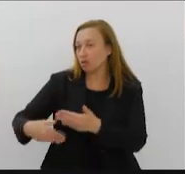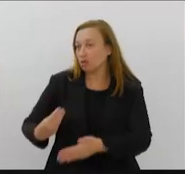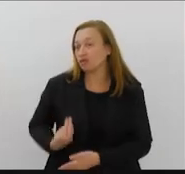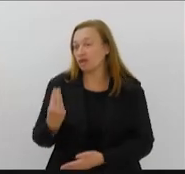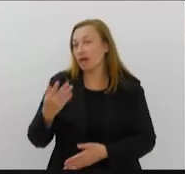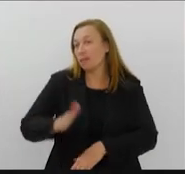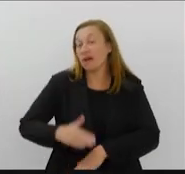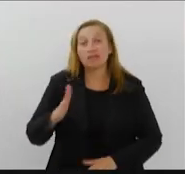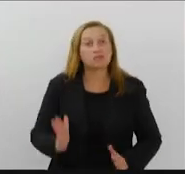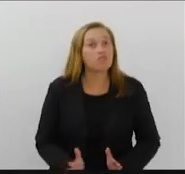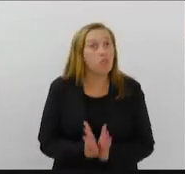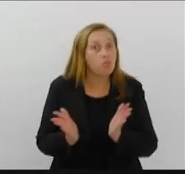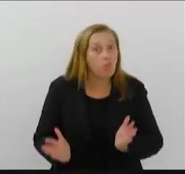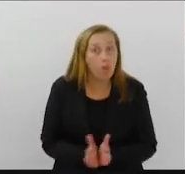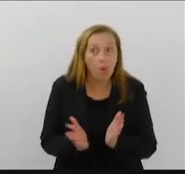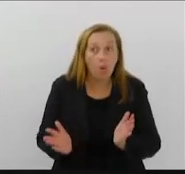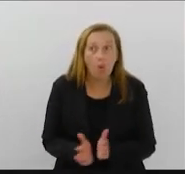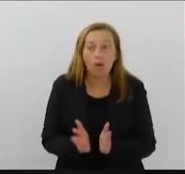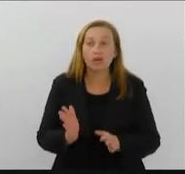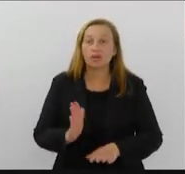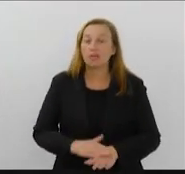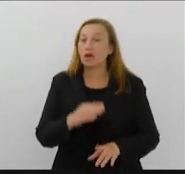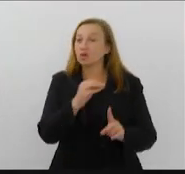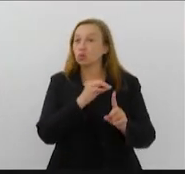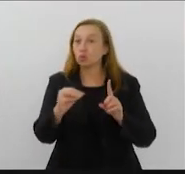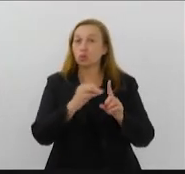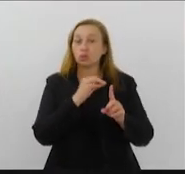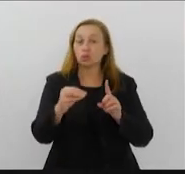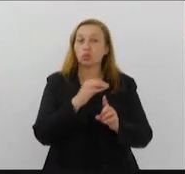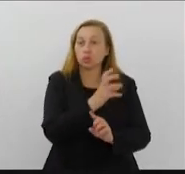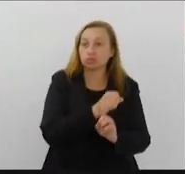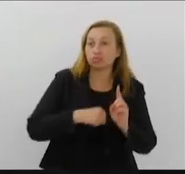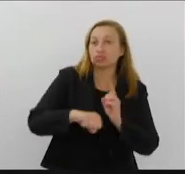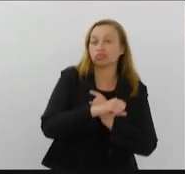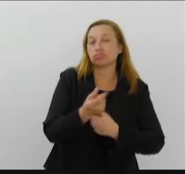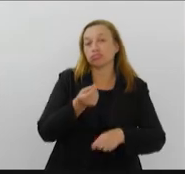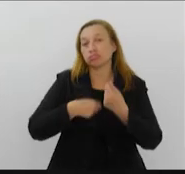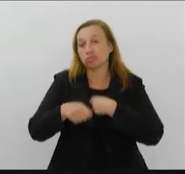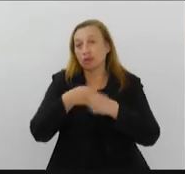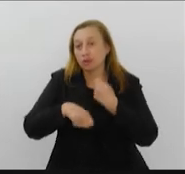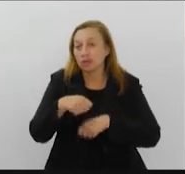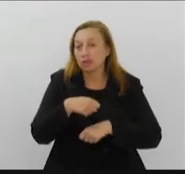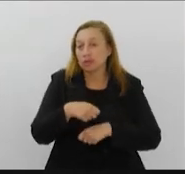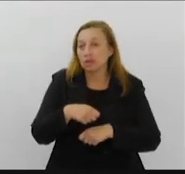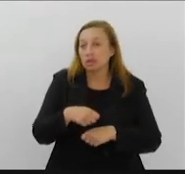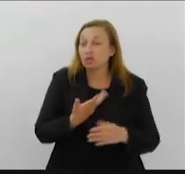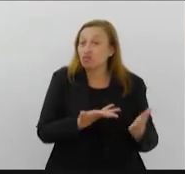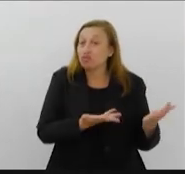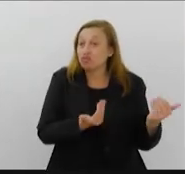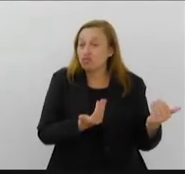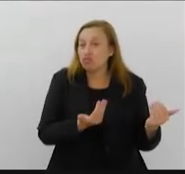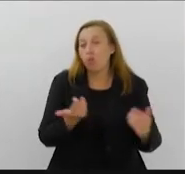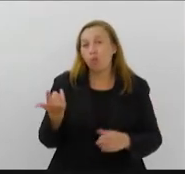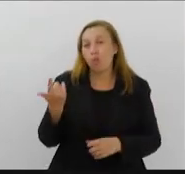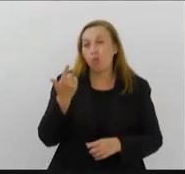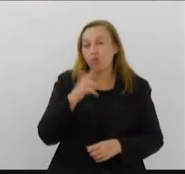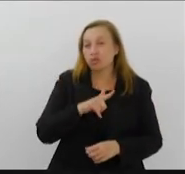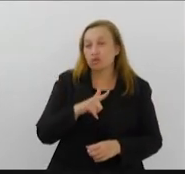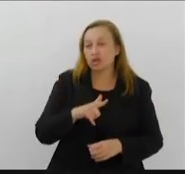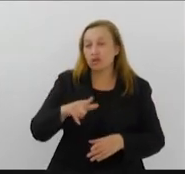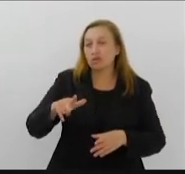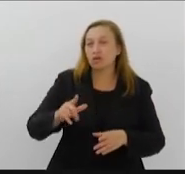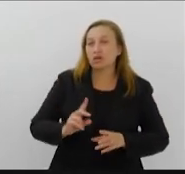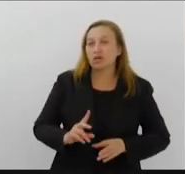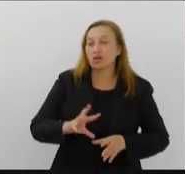mais pobre, ela fica muito mais vulnerável socialmente, economicamente, que a juventude que conseguem permanecer na escola. E por